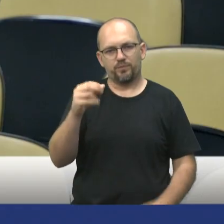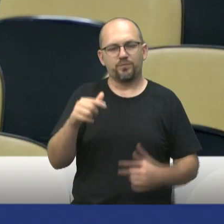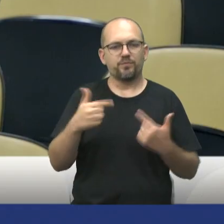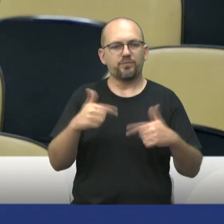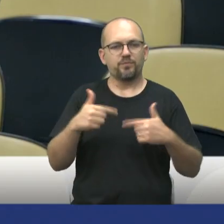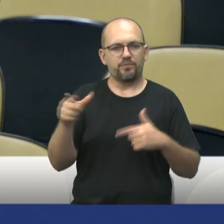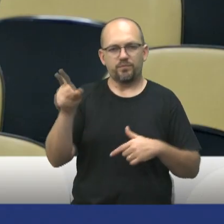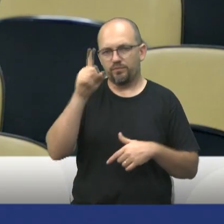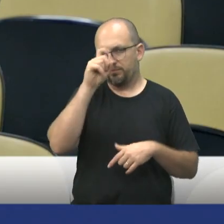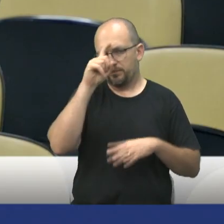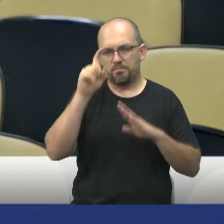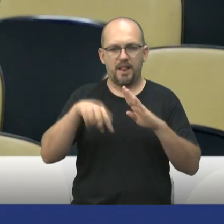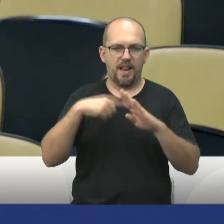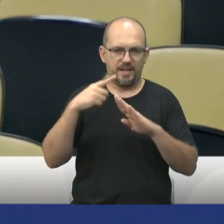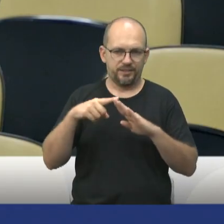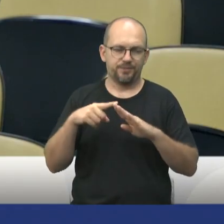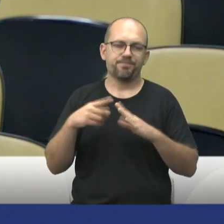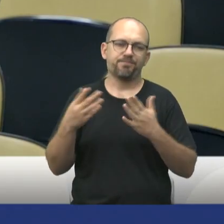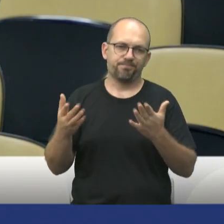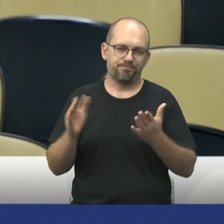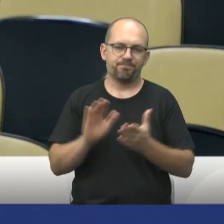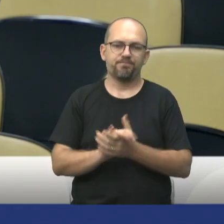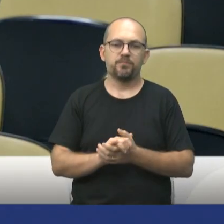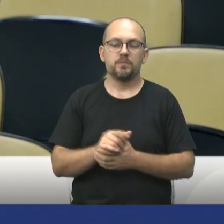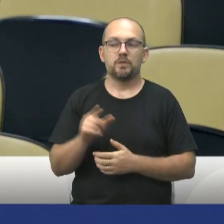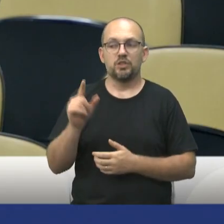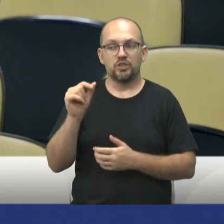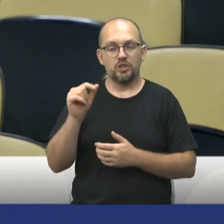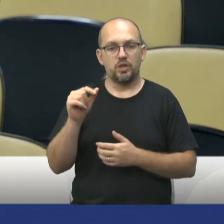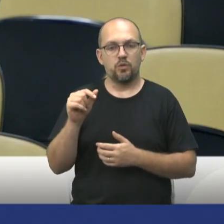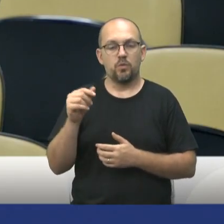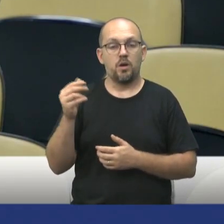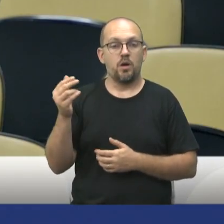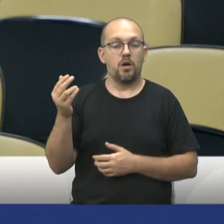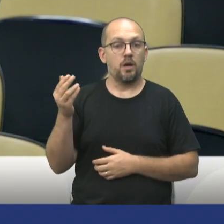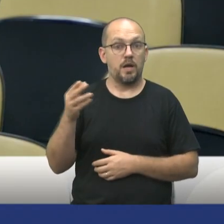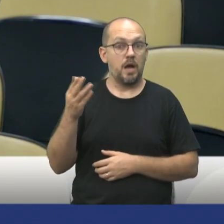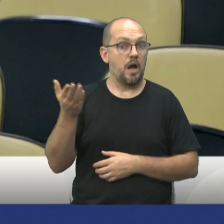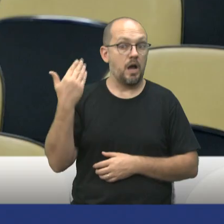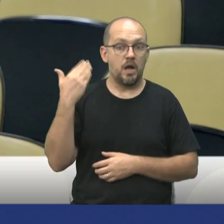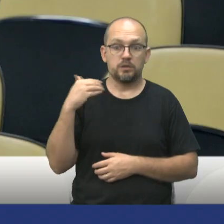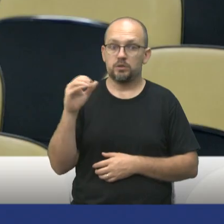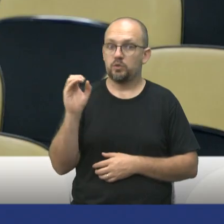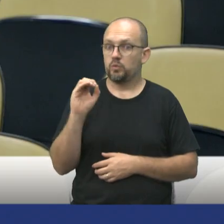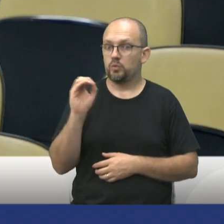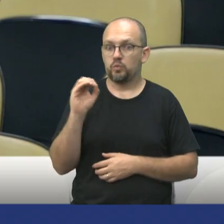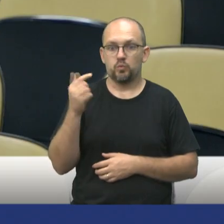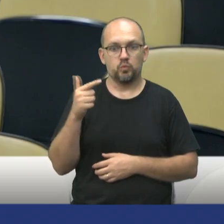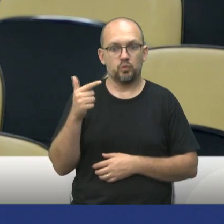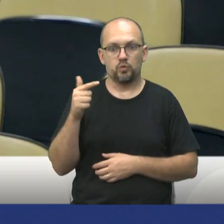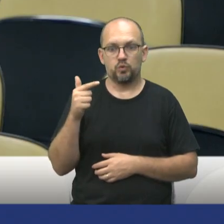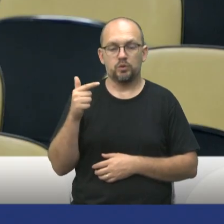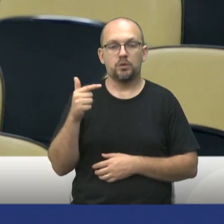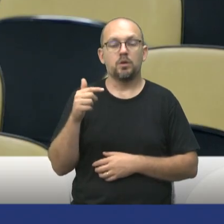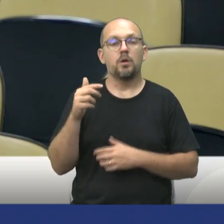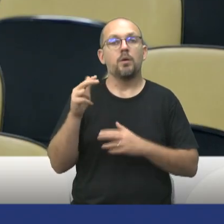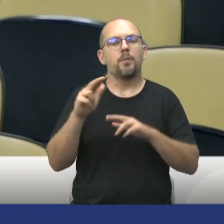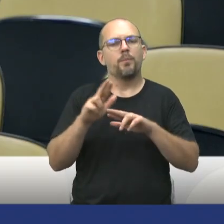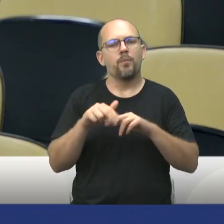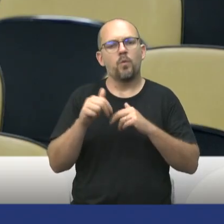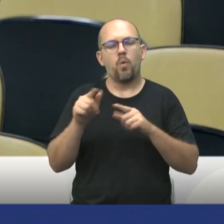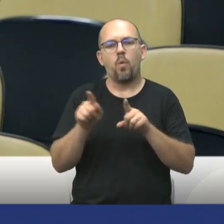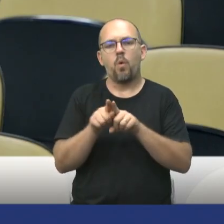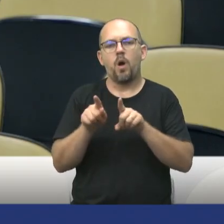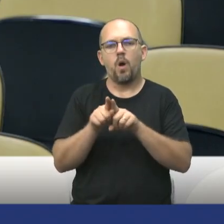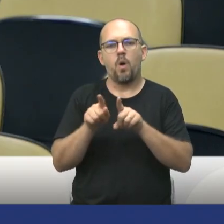Hospital Teresa Perlatti. Essa subvenção que não existia, é muito importante a gente colocar aqui, que foi graças